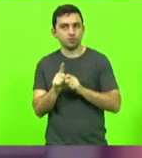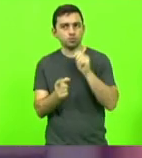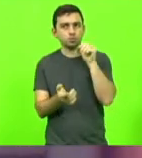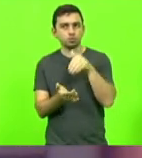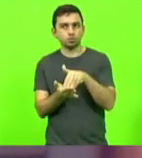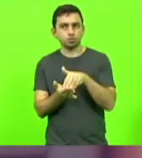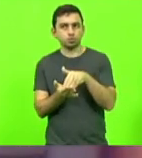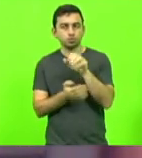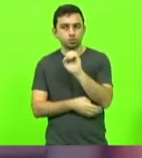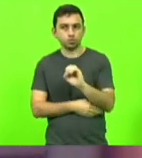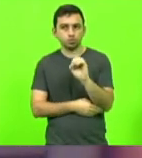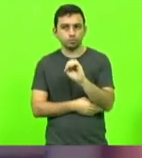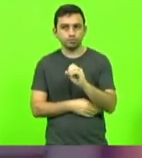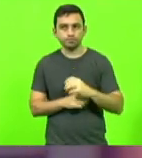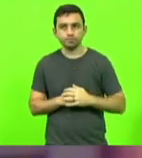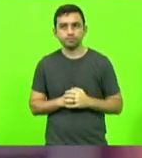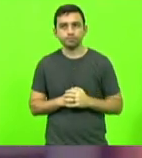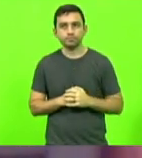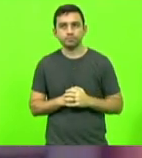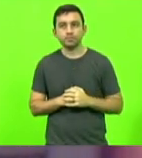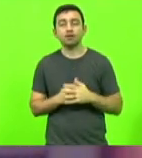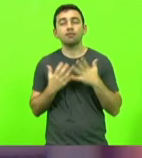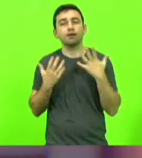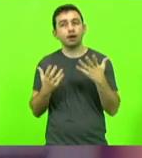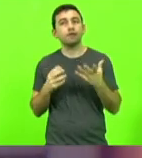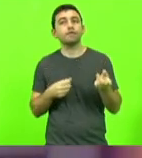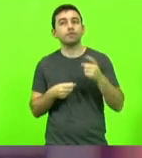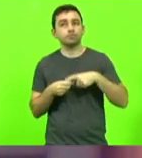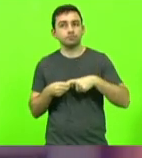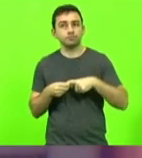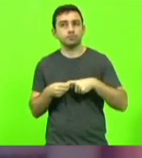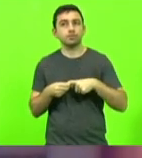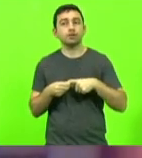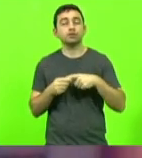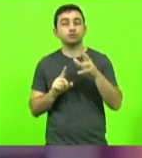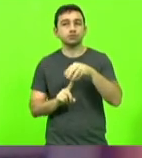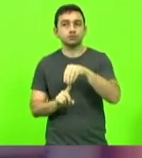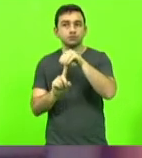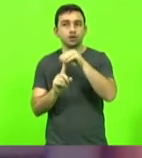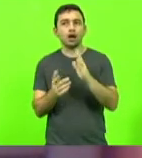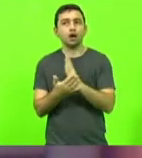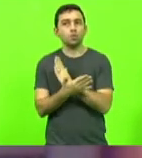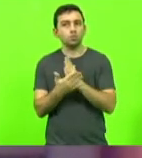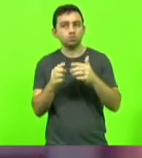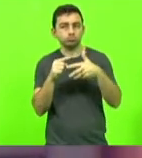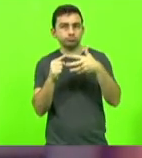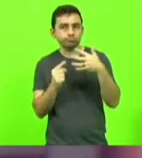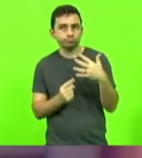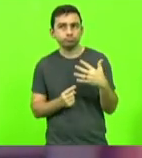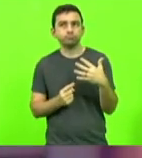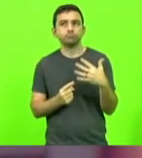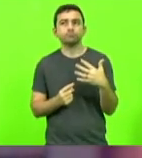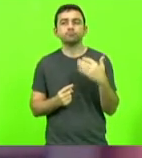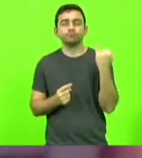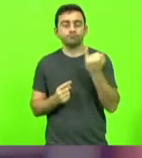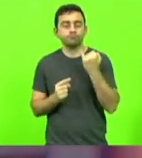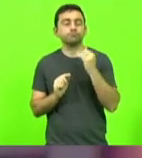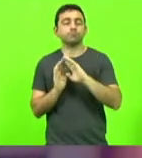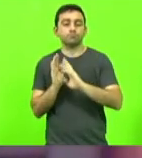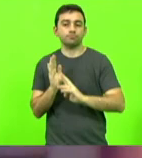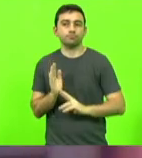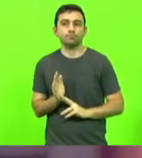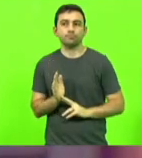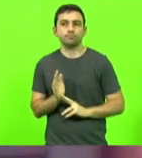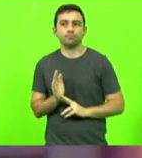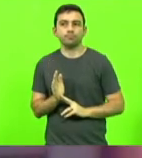mês de outubro. Então, eu quero fazer esse resgate e destacar alguns pontos aqui que constam no relatório.